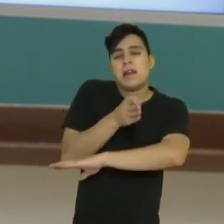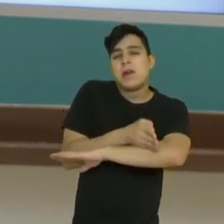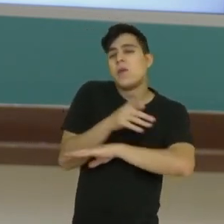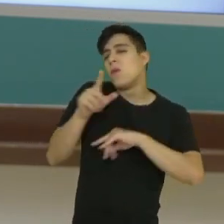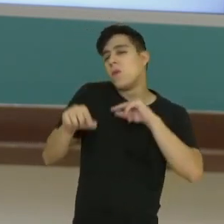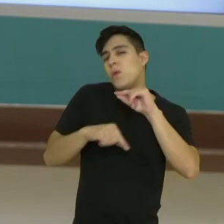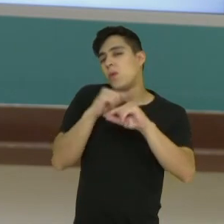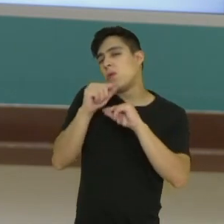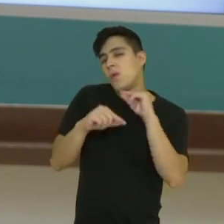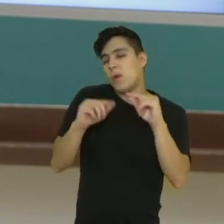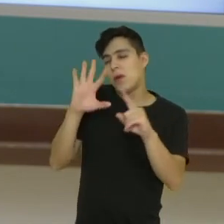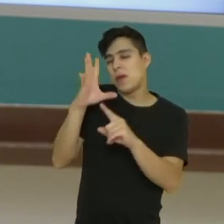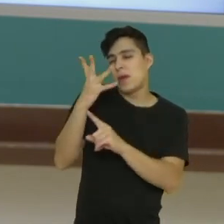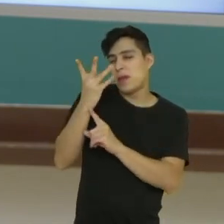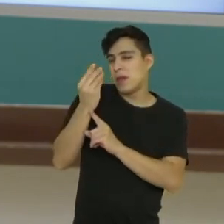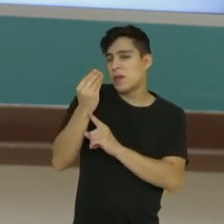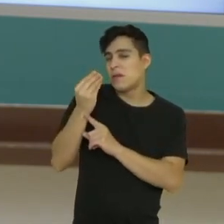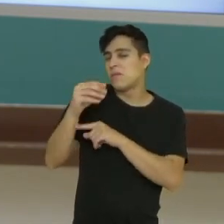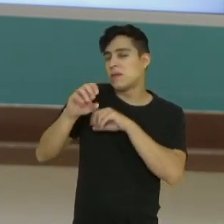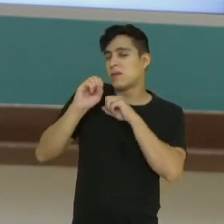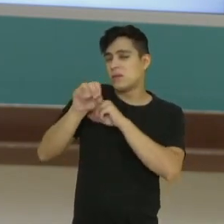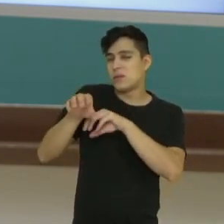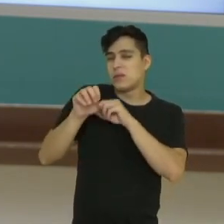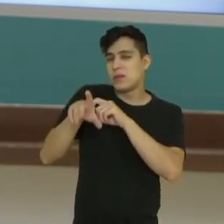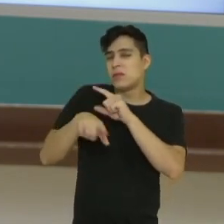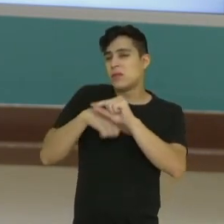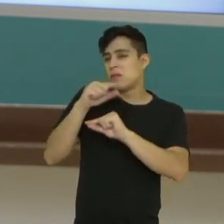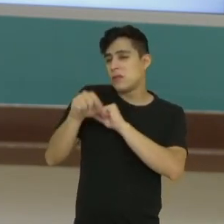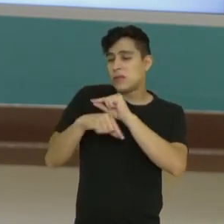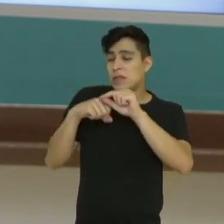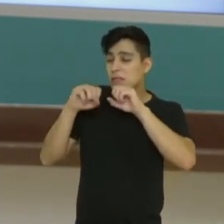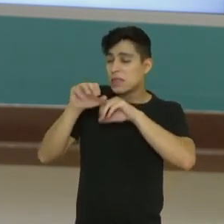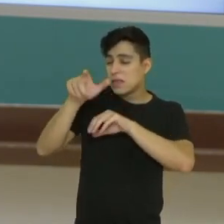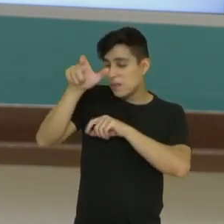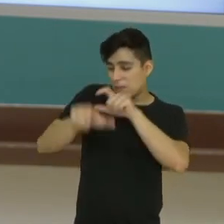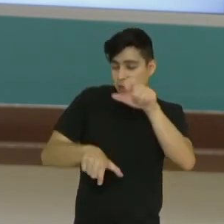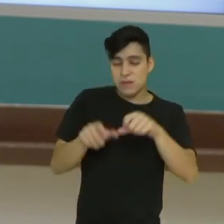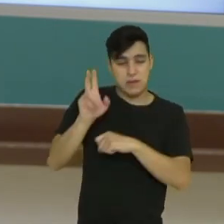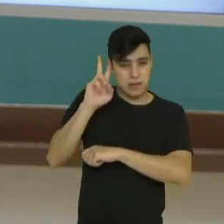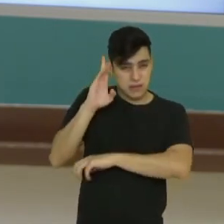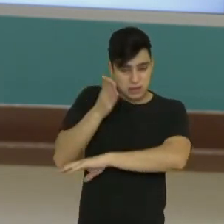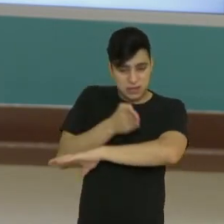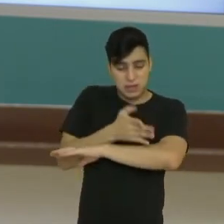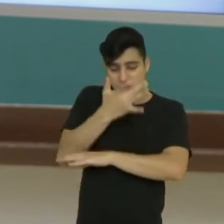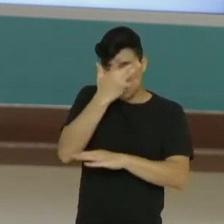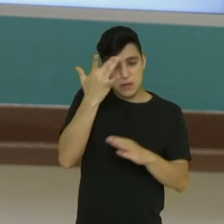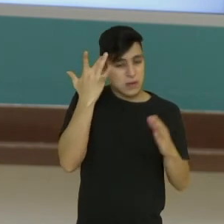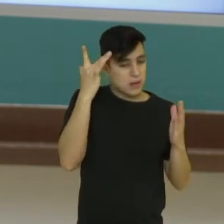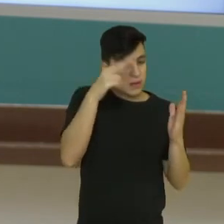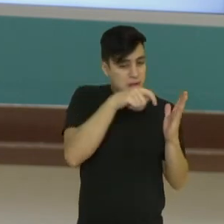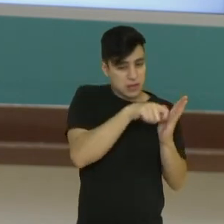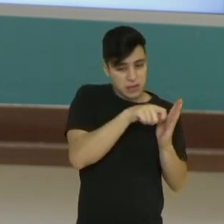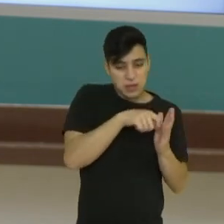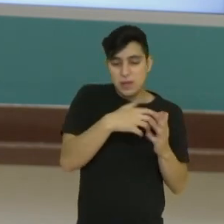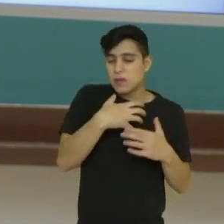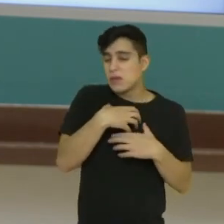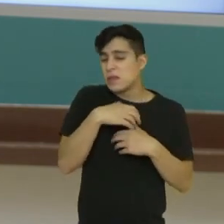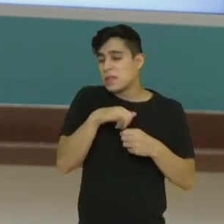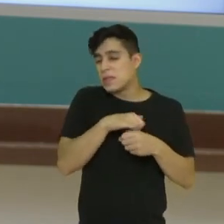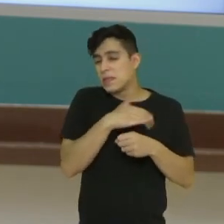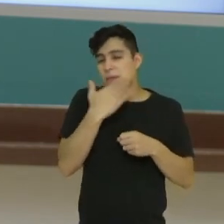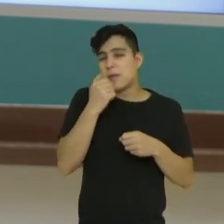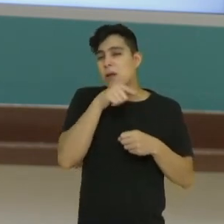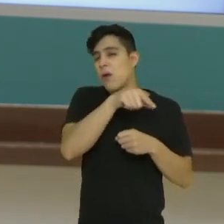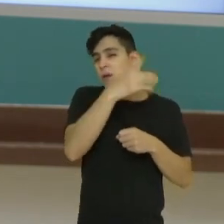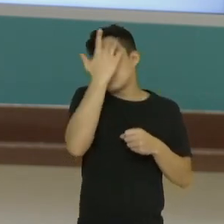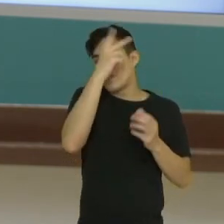Média vai ser uma arte bem educativa, que ela vai ensinar as pessoas, lembrando que a Idade Média que tinha muitos analfabetos. Qual que é a melhor forma de ensinar